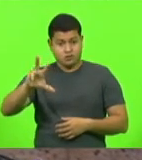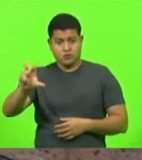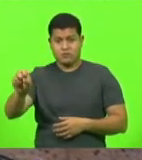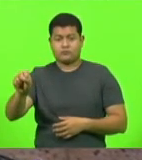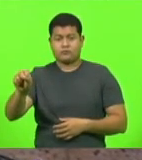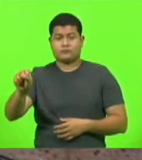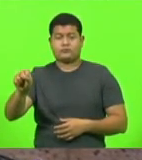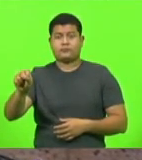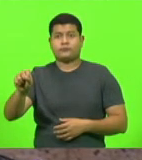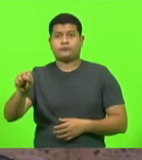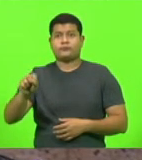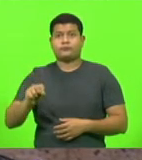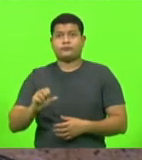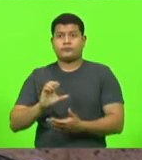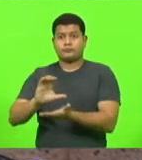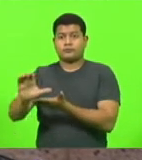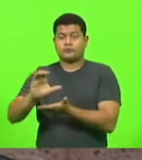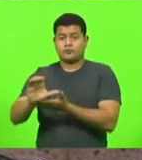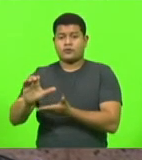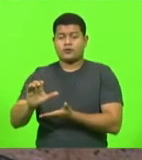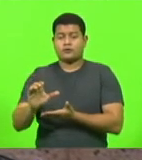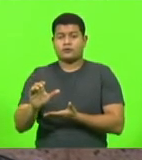bilhões no auxílio emergencial.